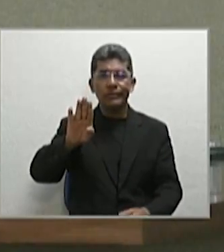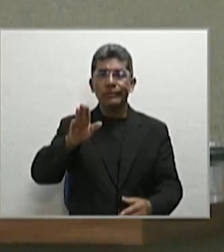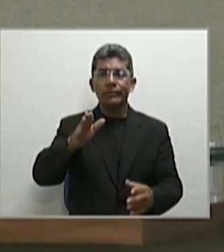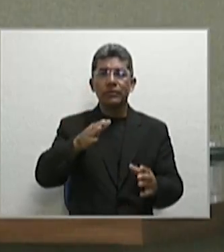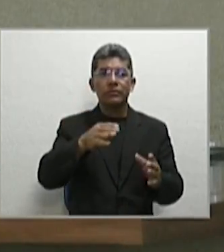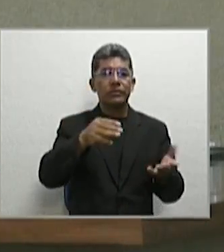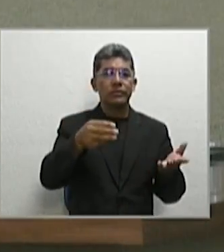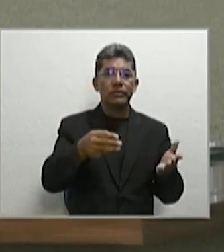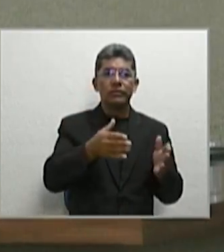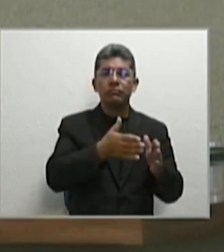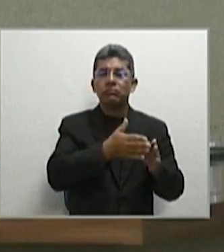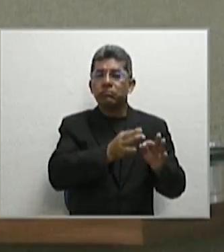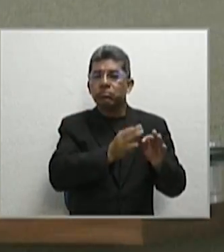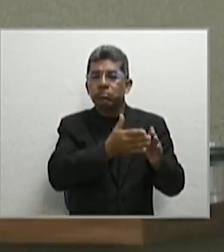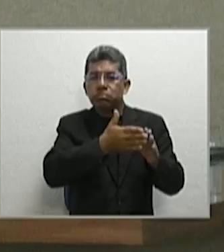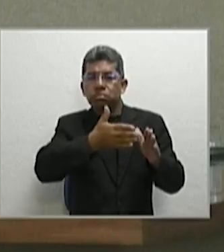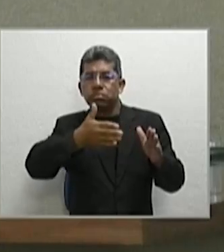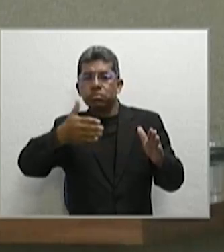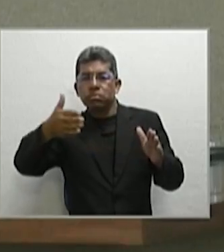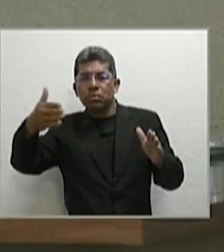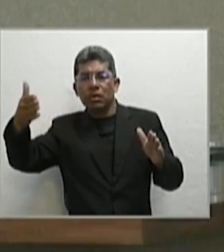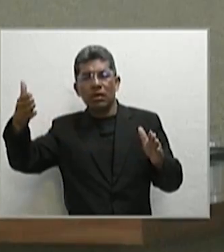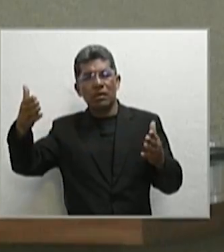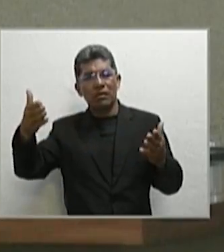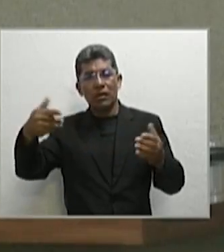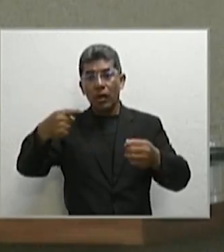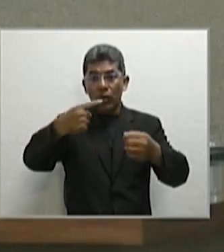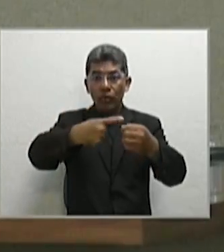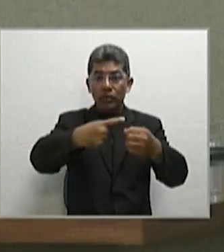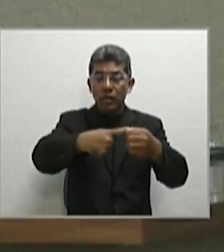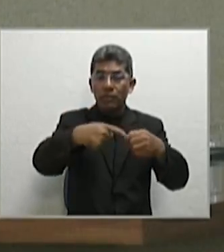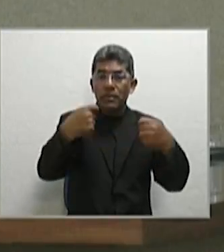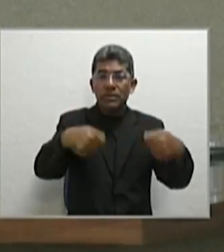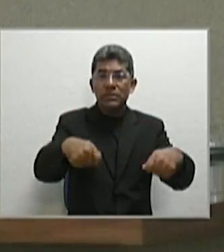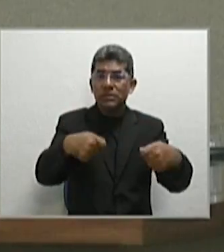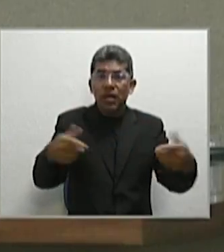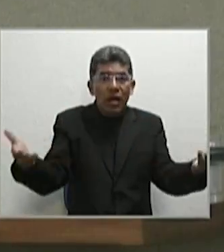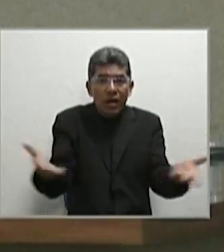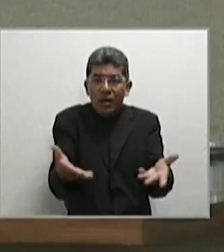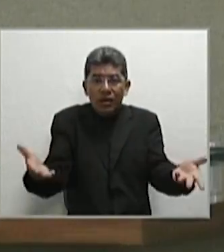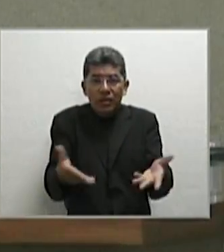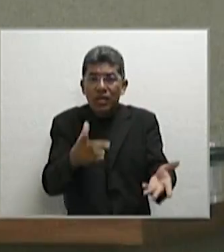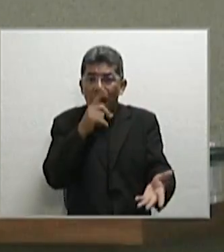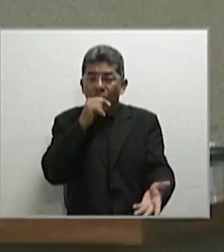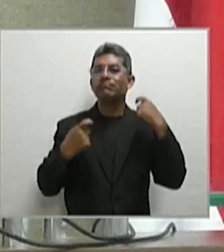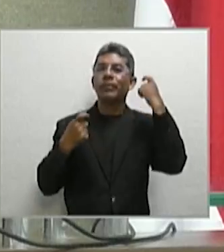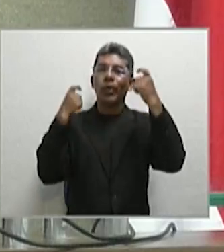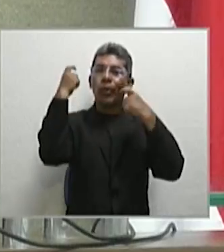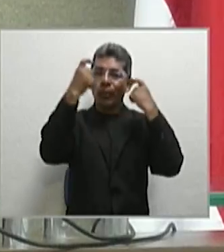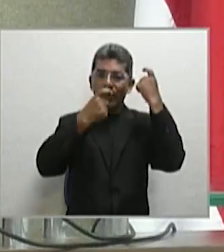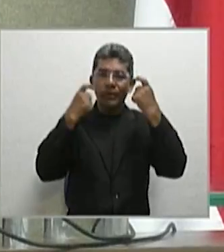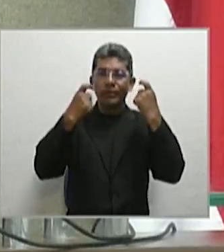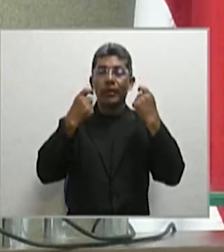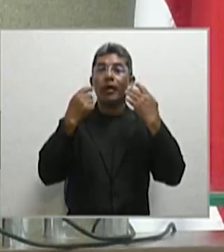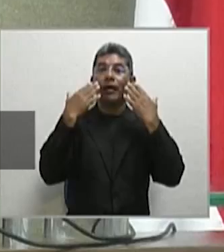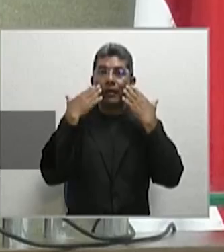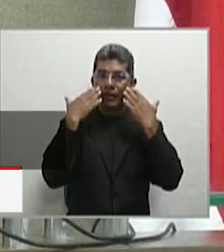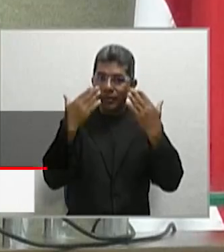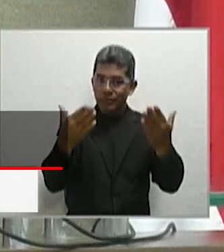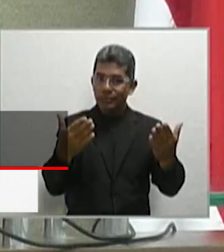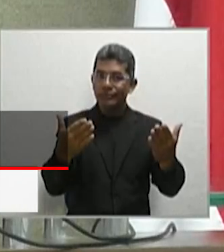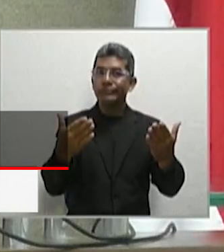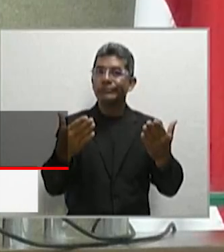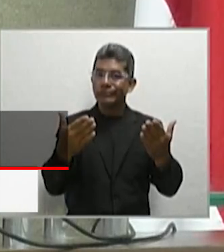longo prazo, deputada Joana. E o interior, nesse exato momento, precisa de água potável. Ele olha para a ministra